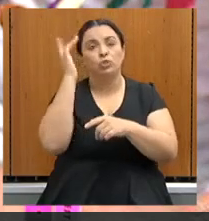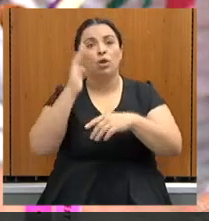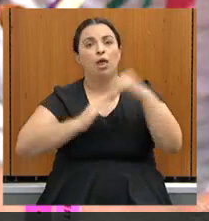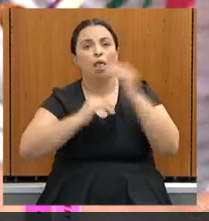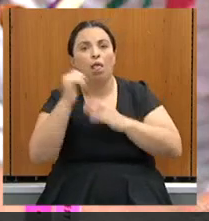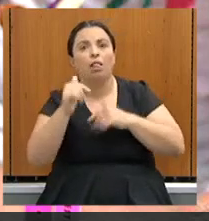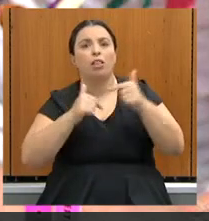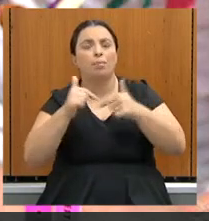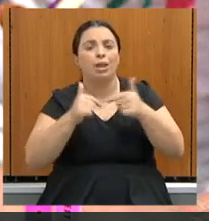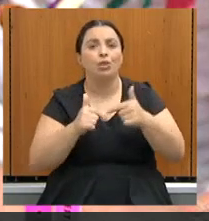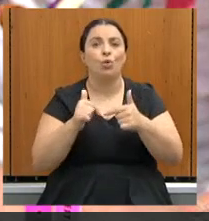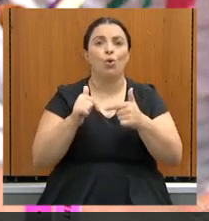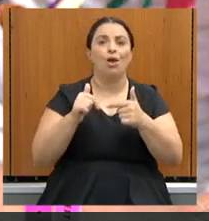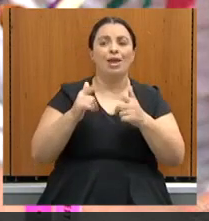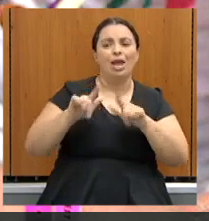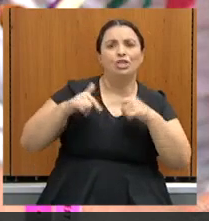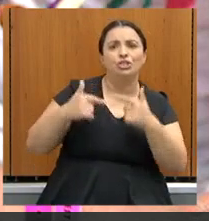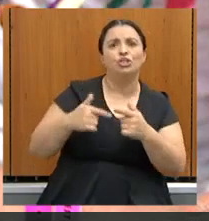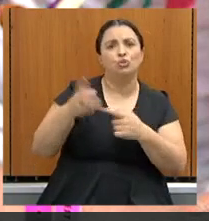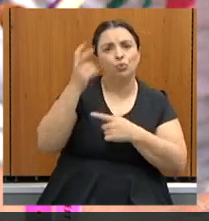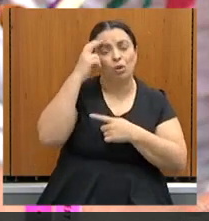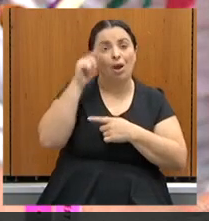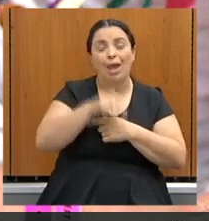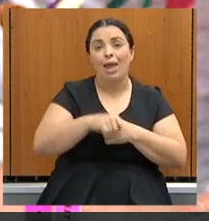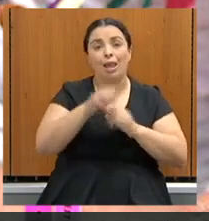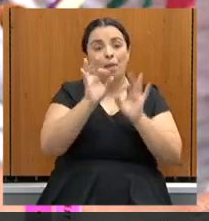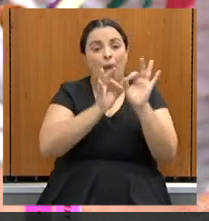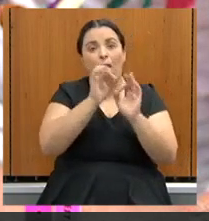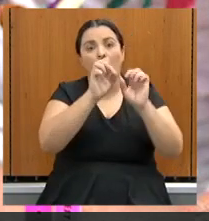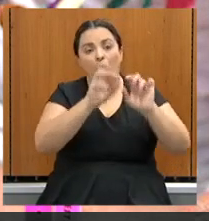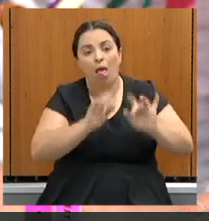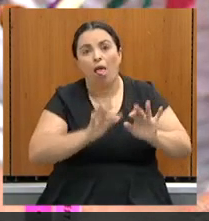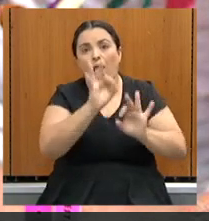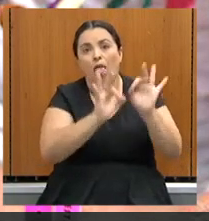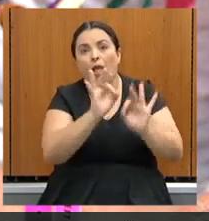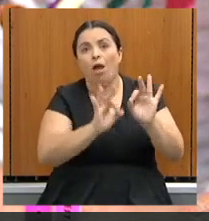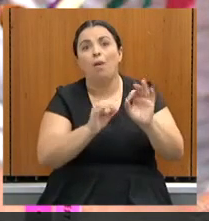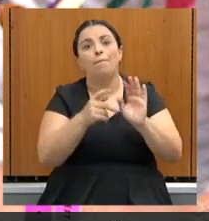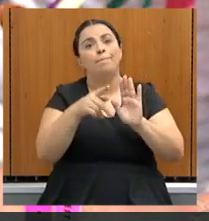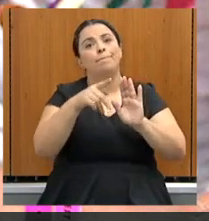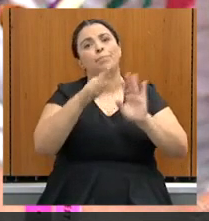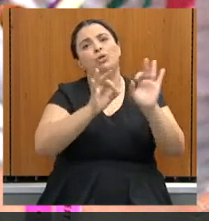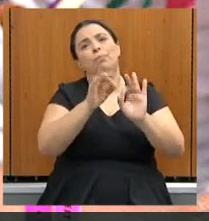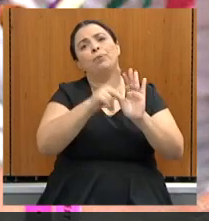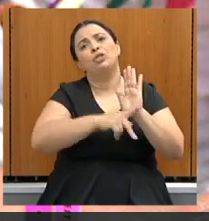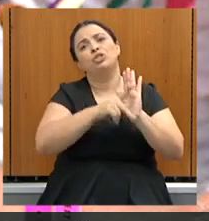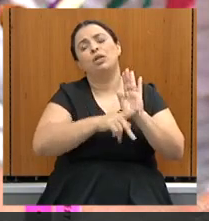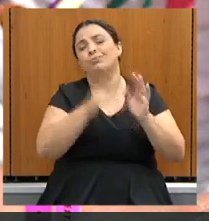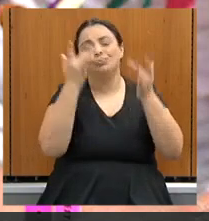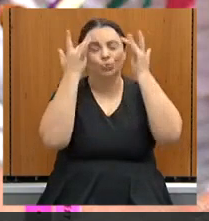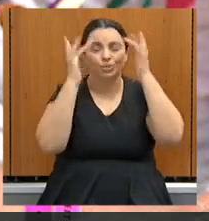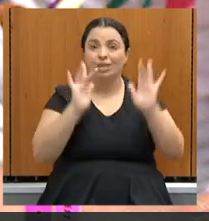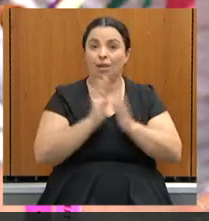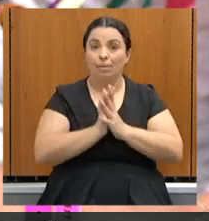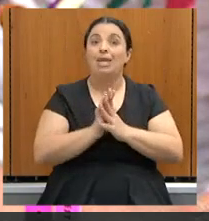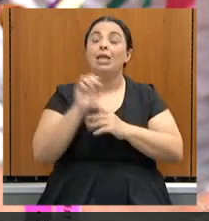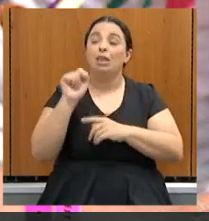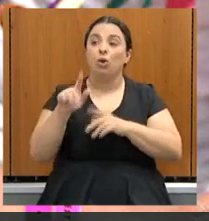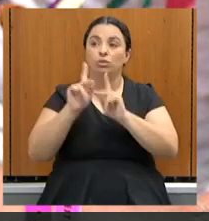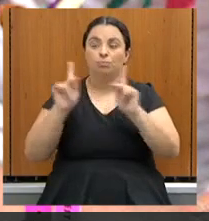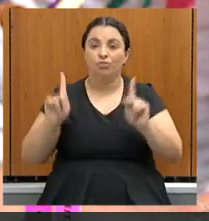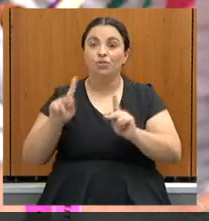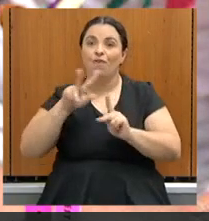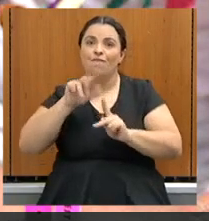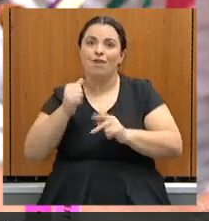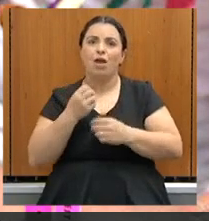fazer projeto. Então, 100 professores irão percorrer todo o Estado de Minas Gerais quando for possível, quando não